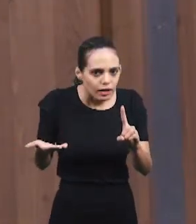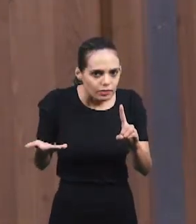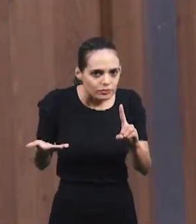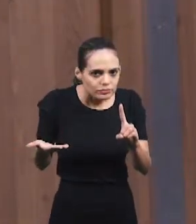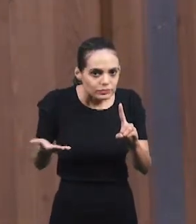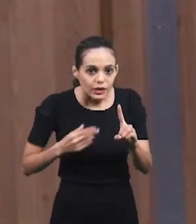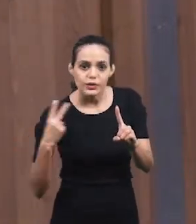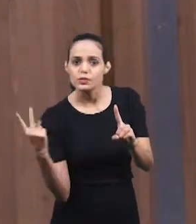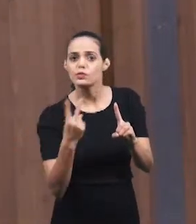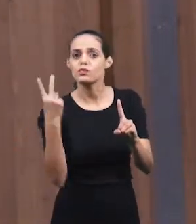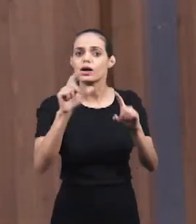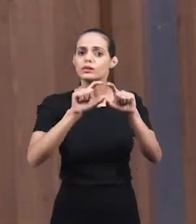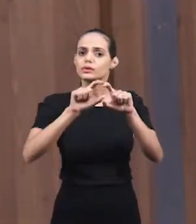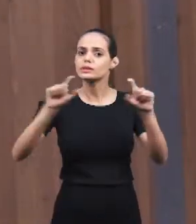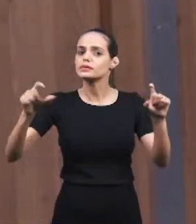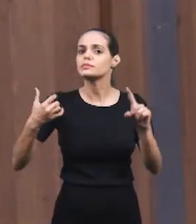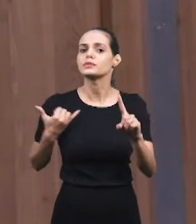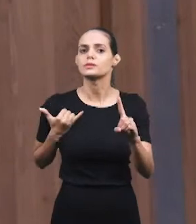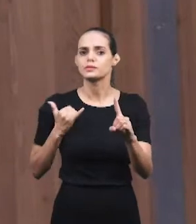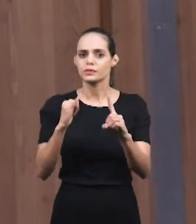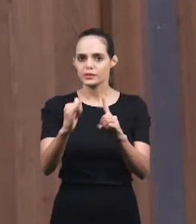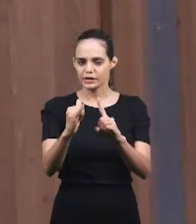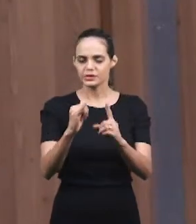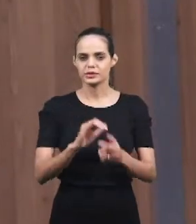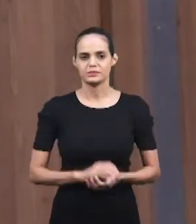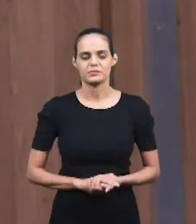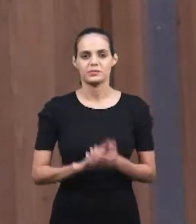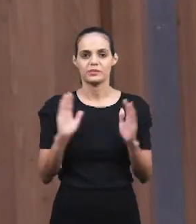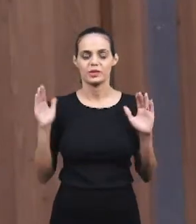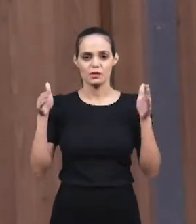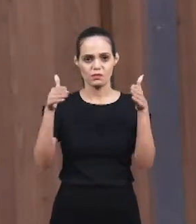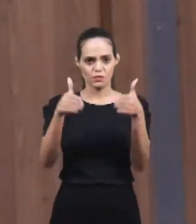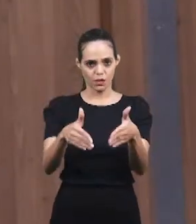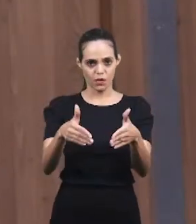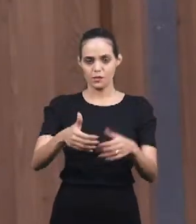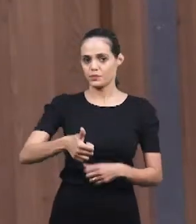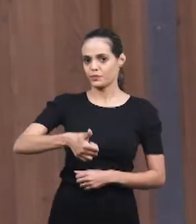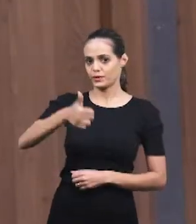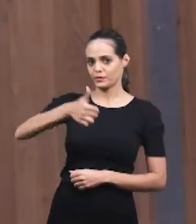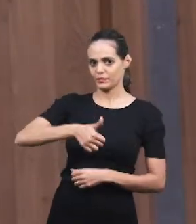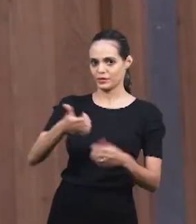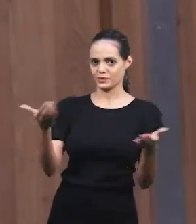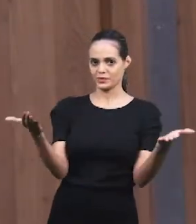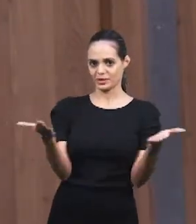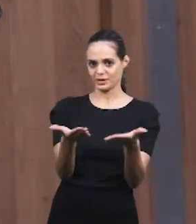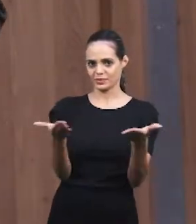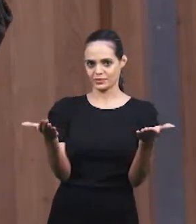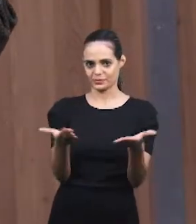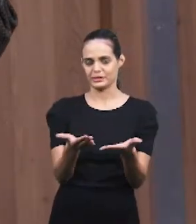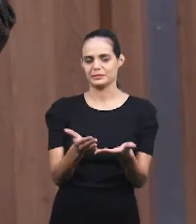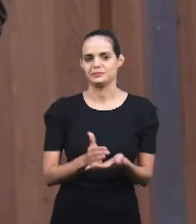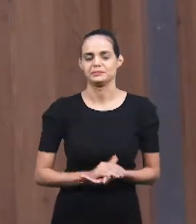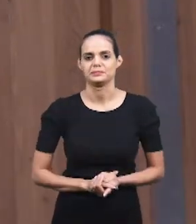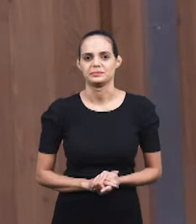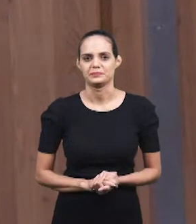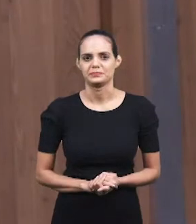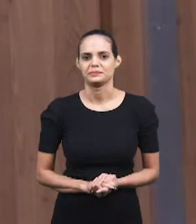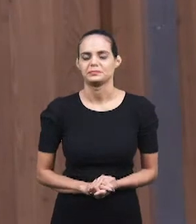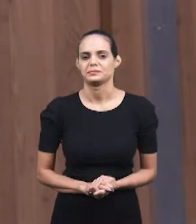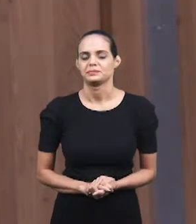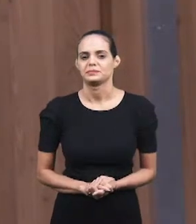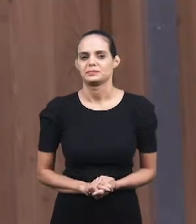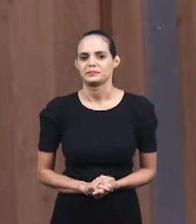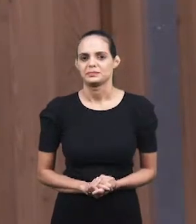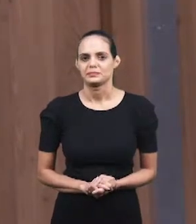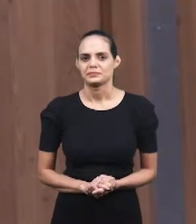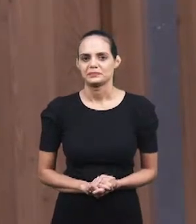profética e o valor dessa expressão, eu vou dirigir essa pergunta aqui, primeiramente, ao nosso irmão aqui,